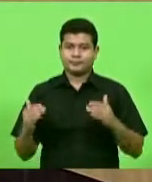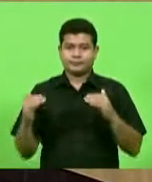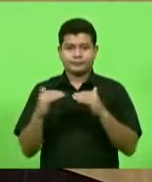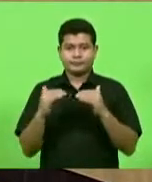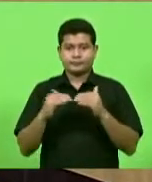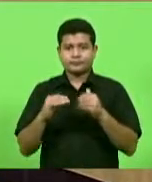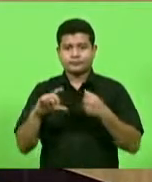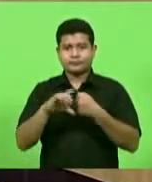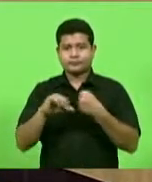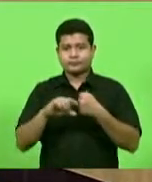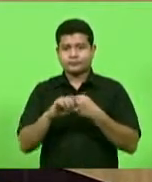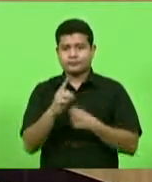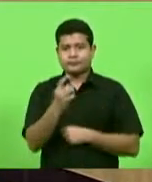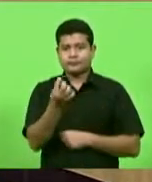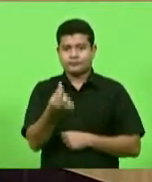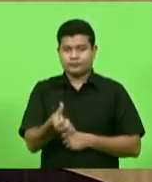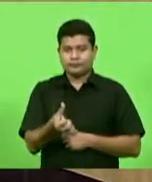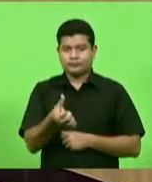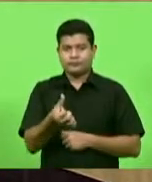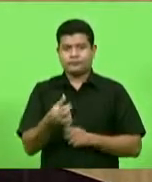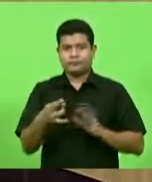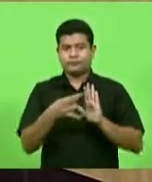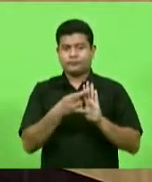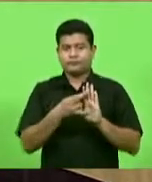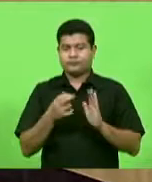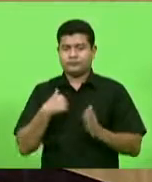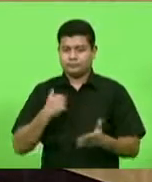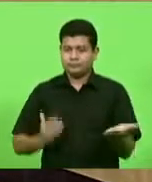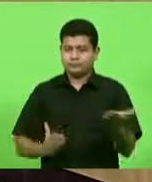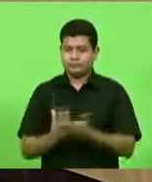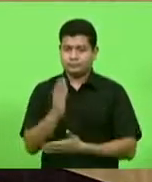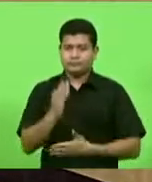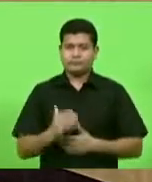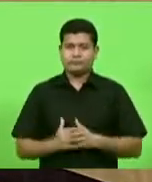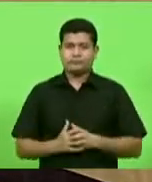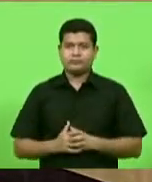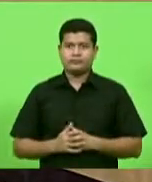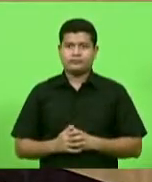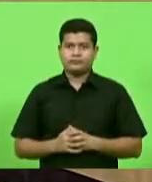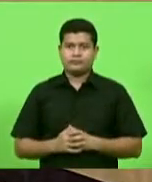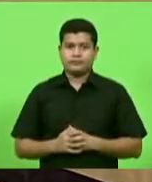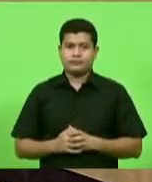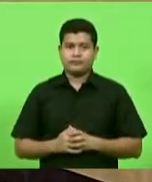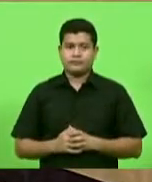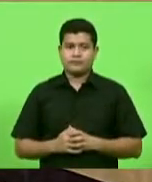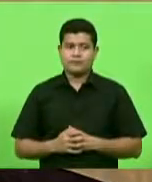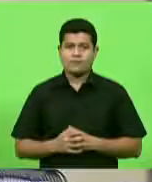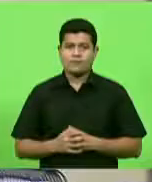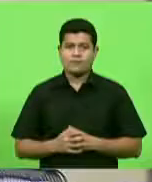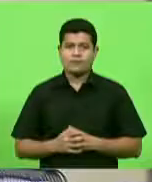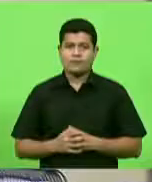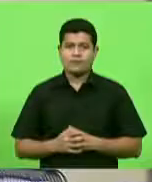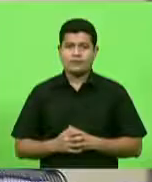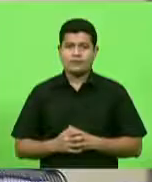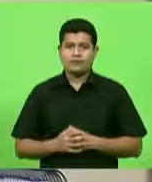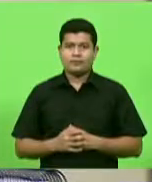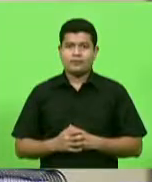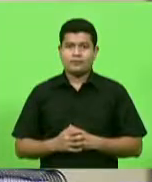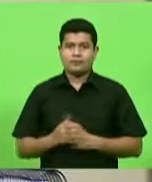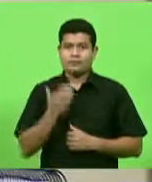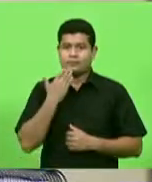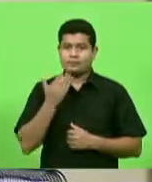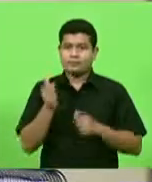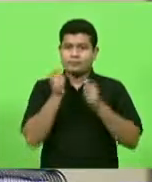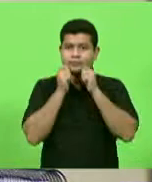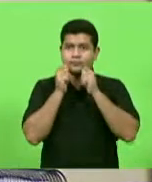primeiro do artigo número 106 do Regimento Interno, dou por aprovado. Eu solicito que a assessoria